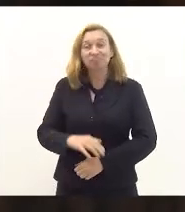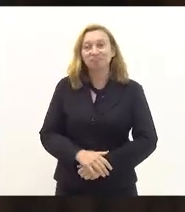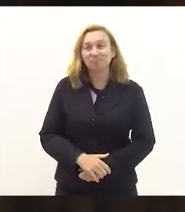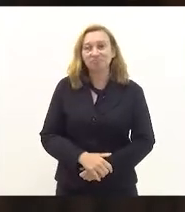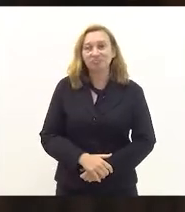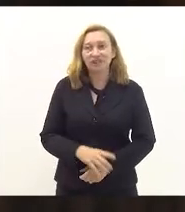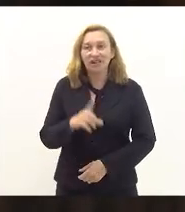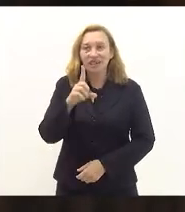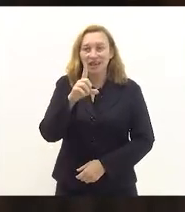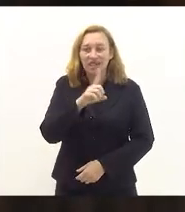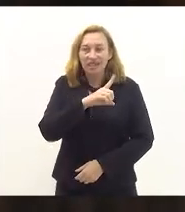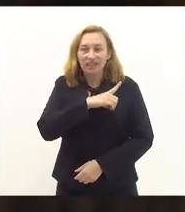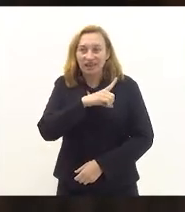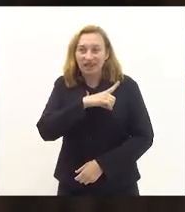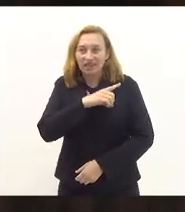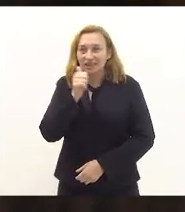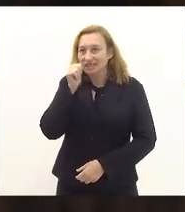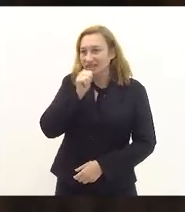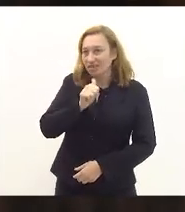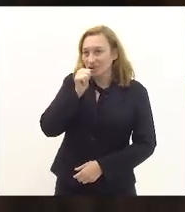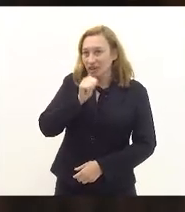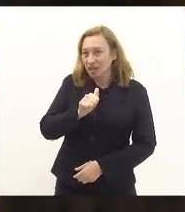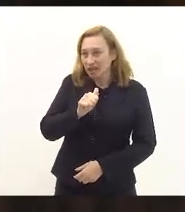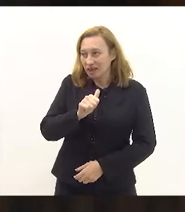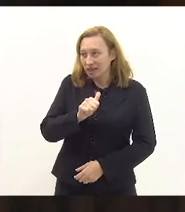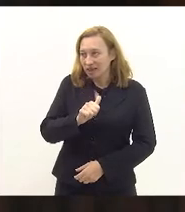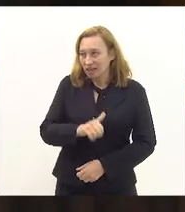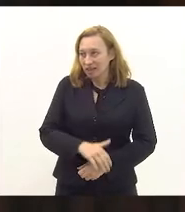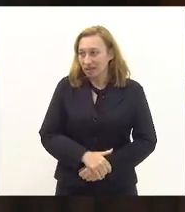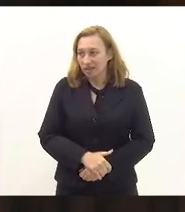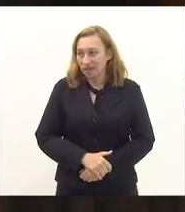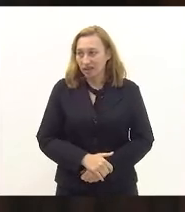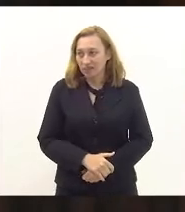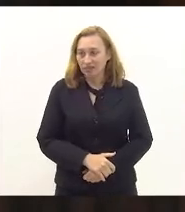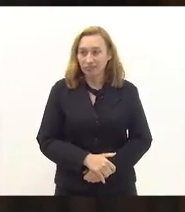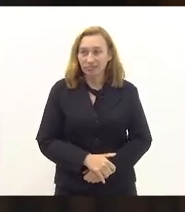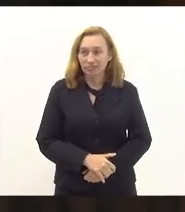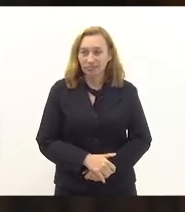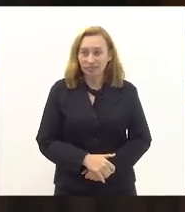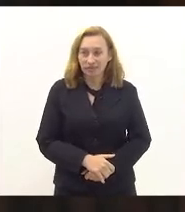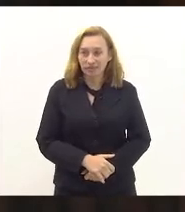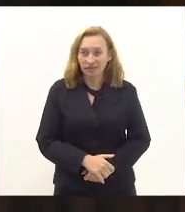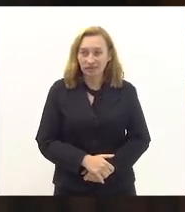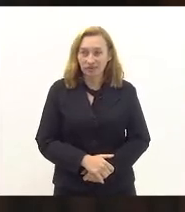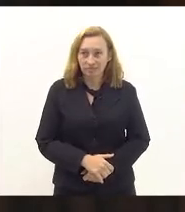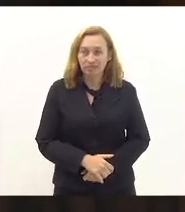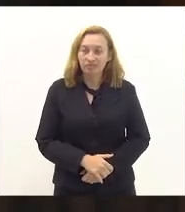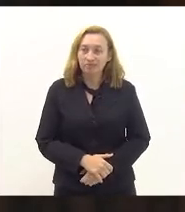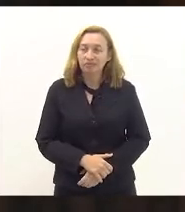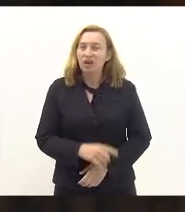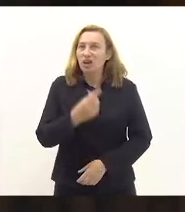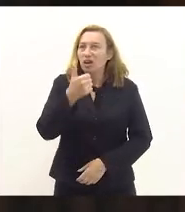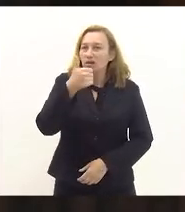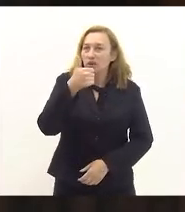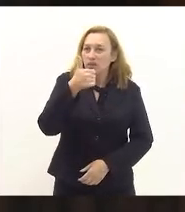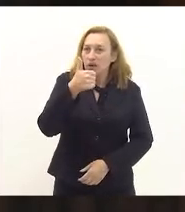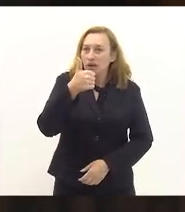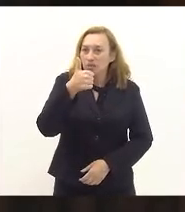da DEAN Oeste, Vanier. E havia naquele momento, isso era